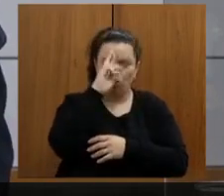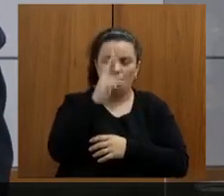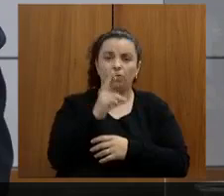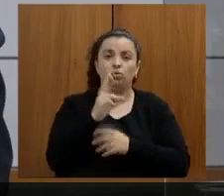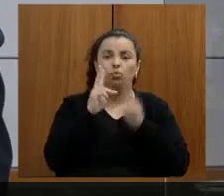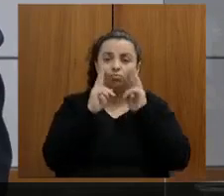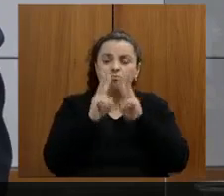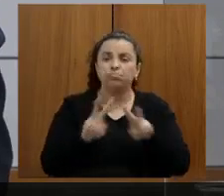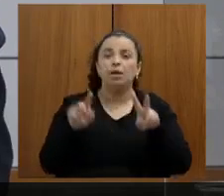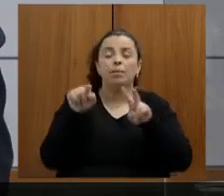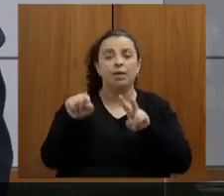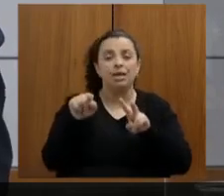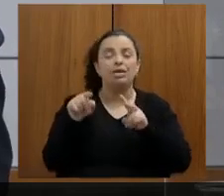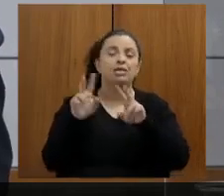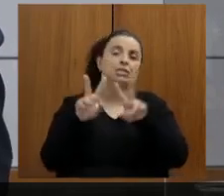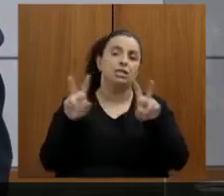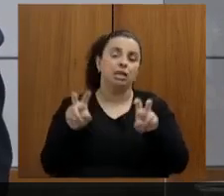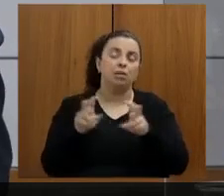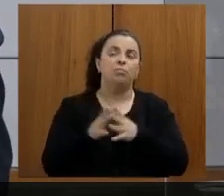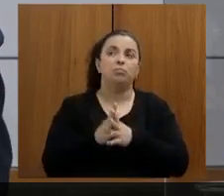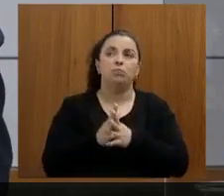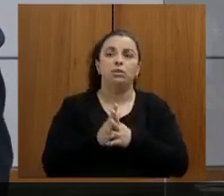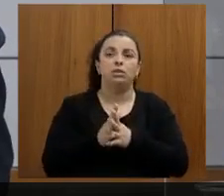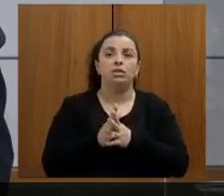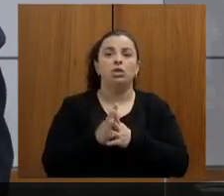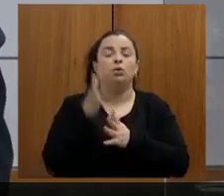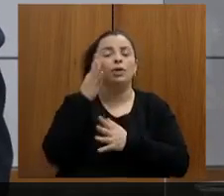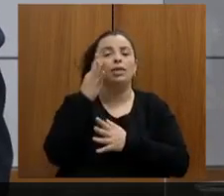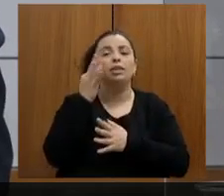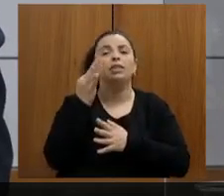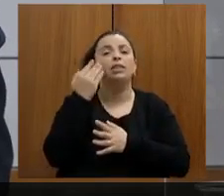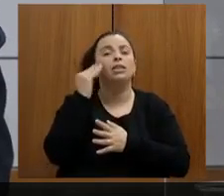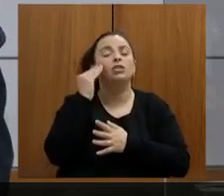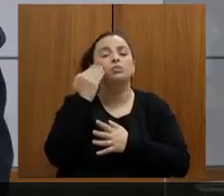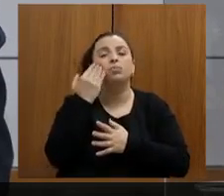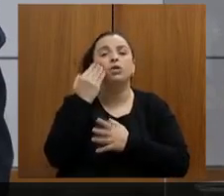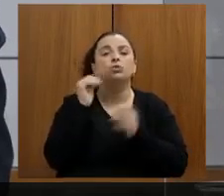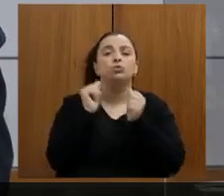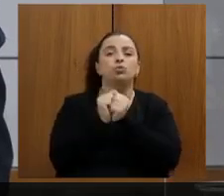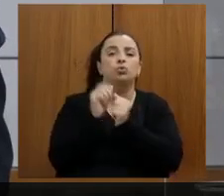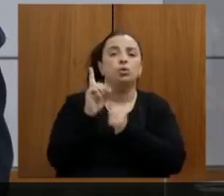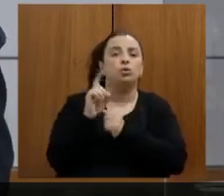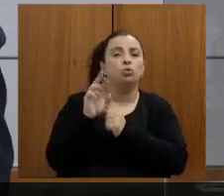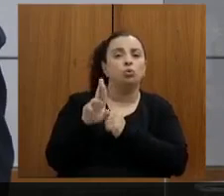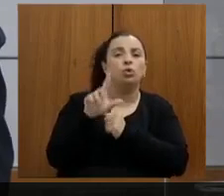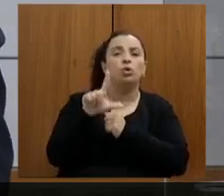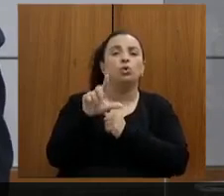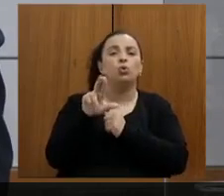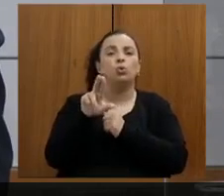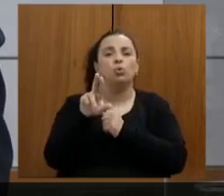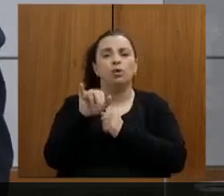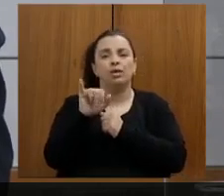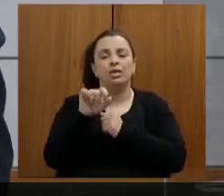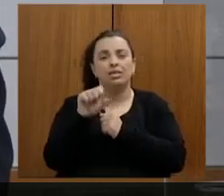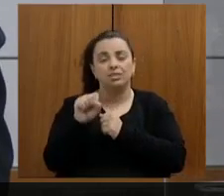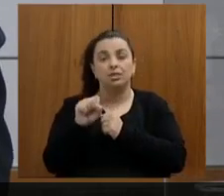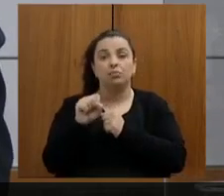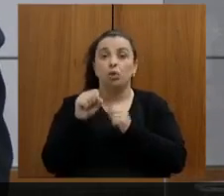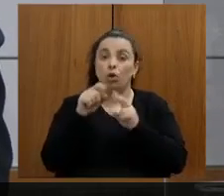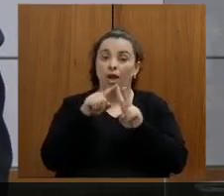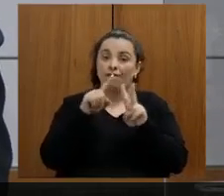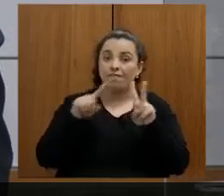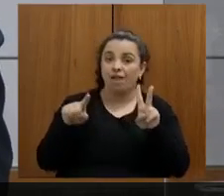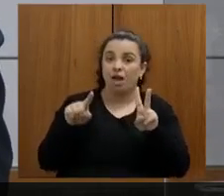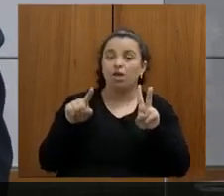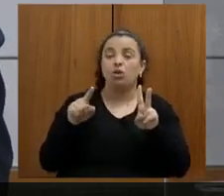questão e especialmente o entendimento com a doutora Luiza Barretos recursos da Vale já que